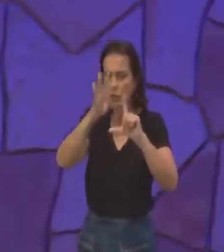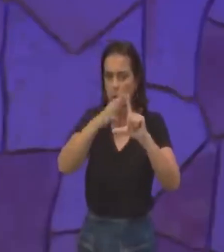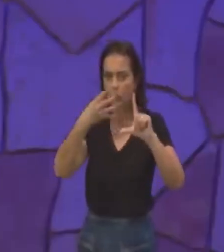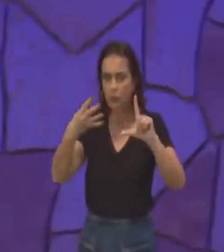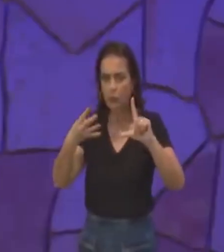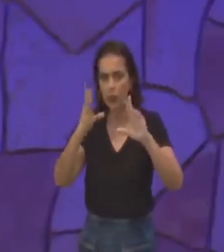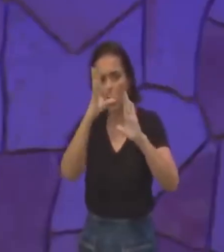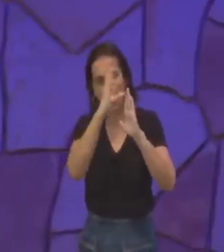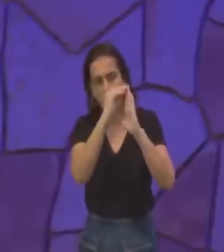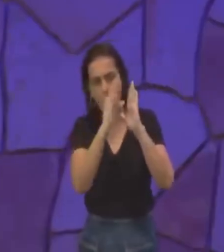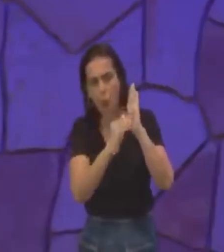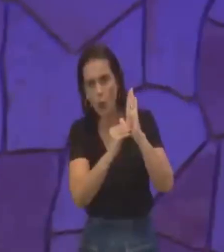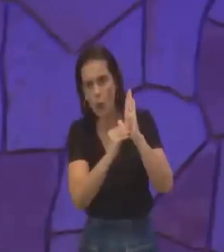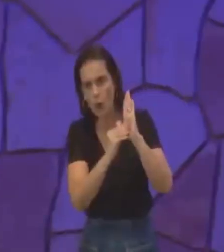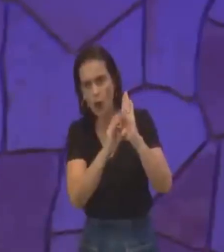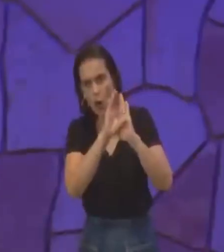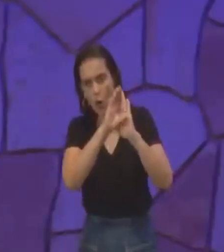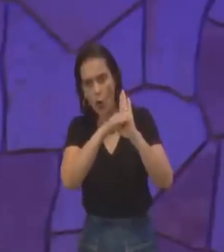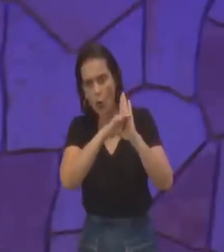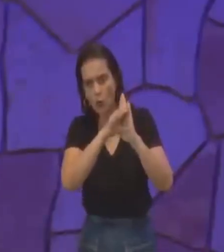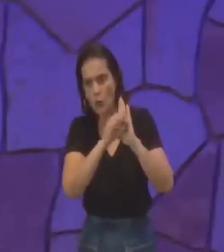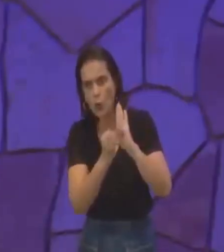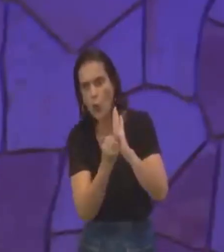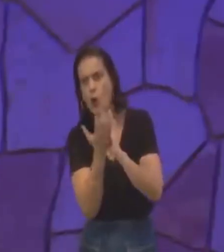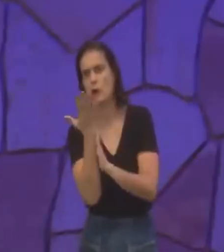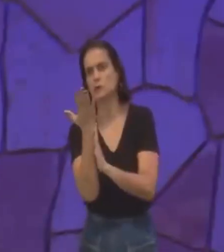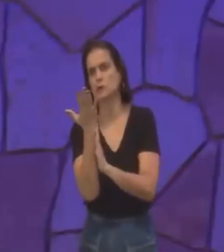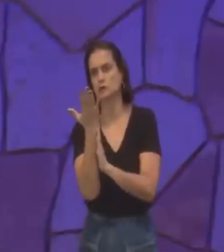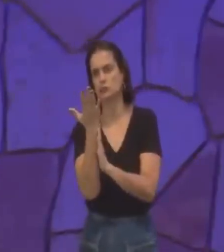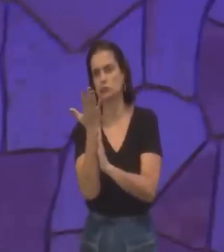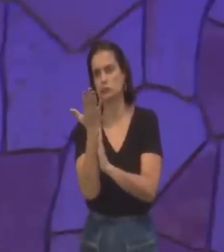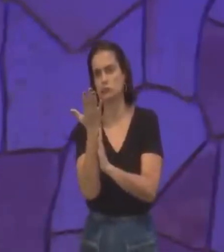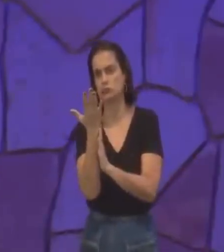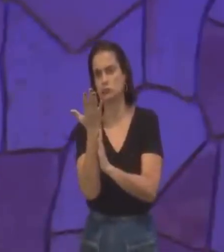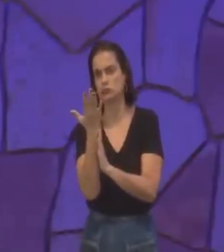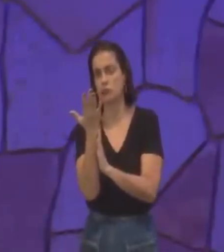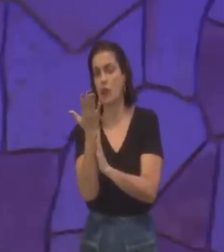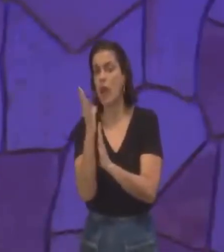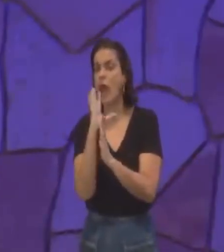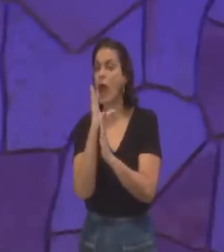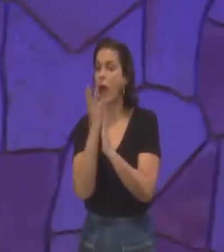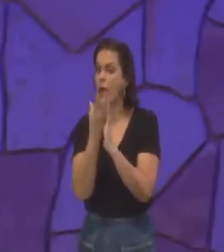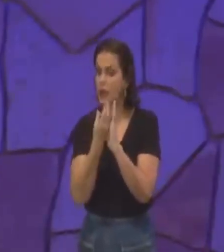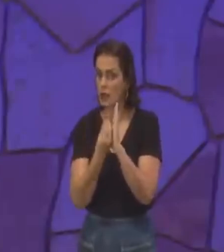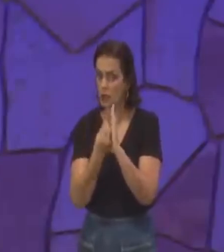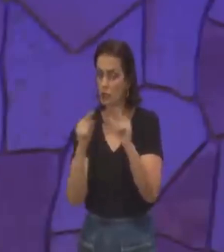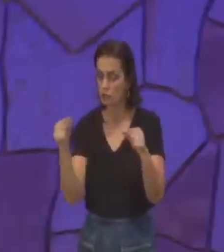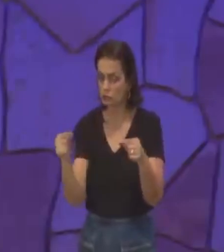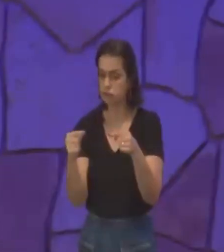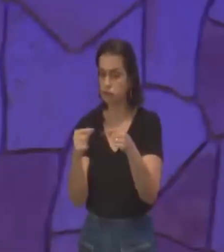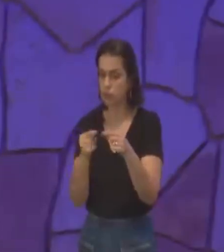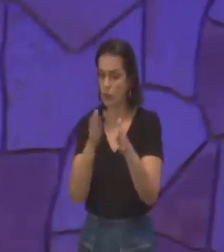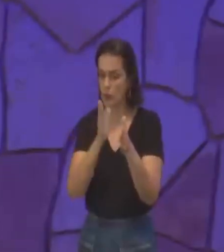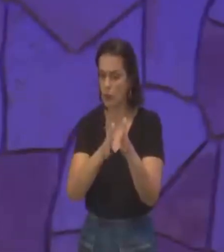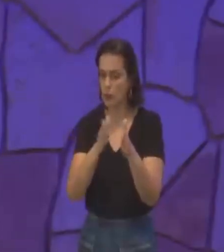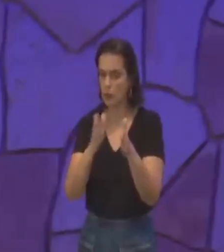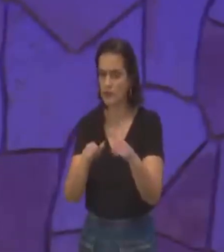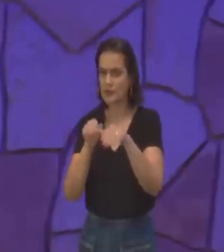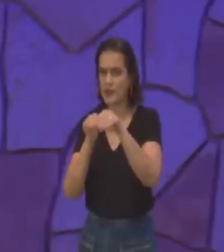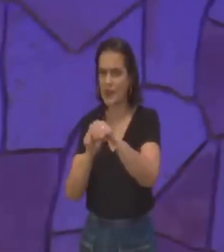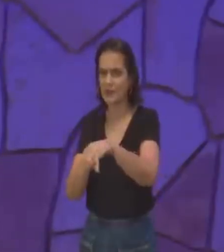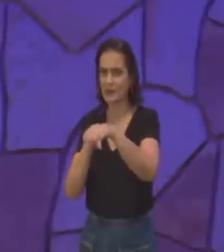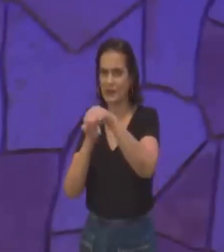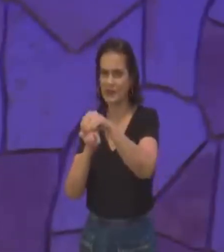curricular. Ou seja, a igreja está inserida num processo de educação.